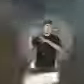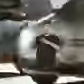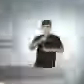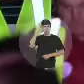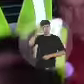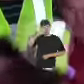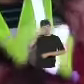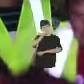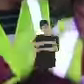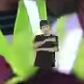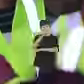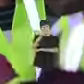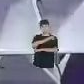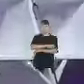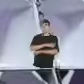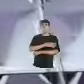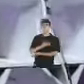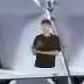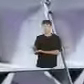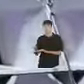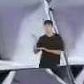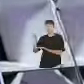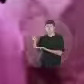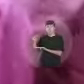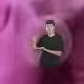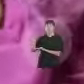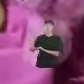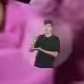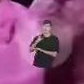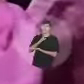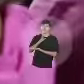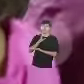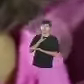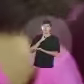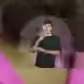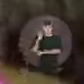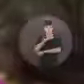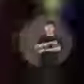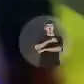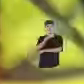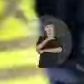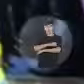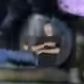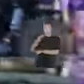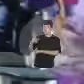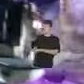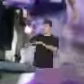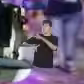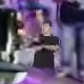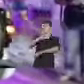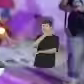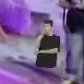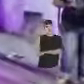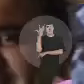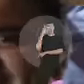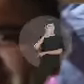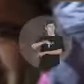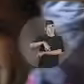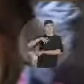Mossoró. Rosa daqui Mossoró conhece. O seu trabalho o povo